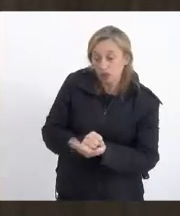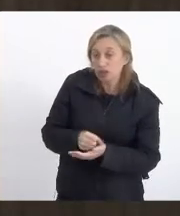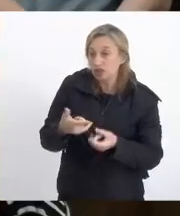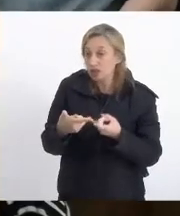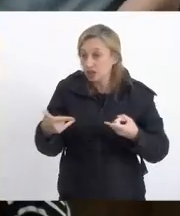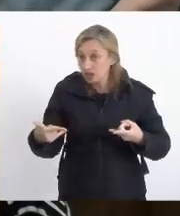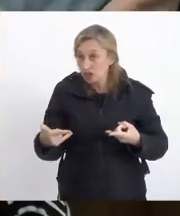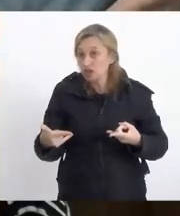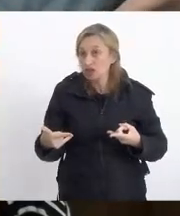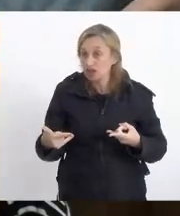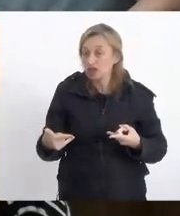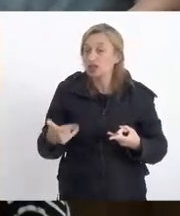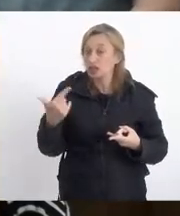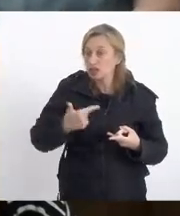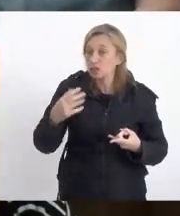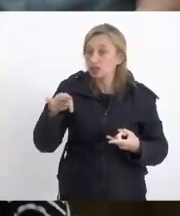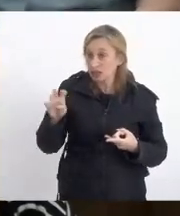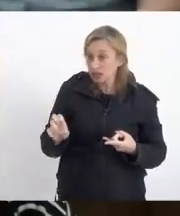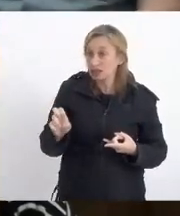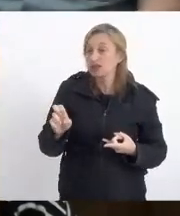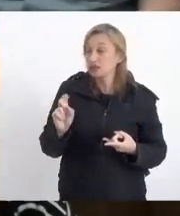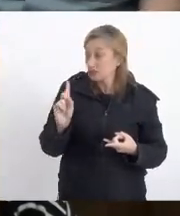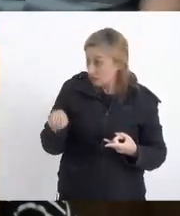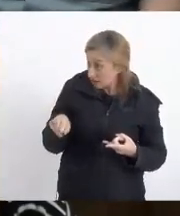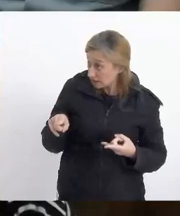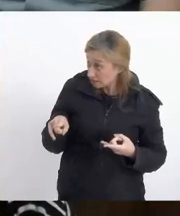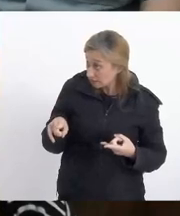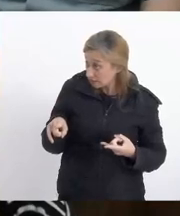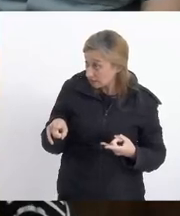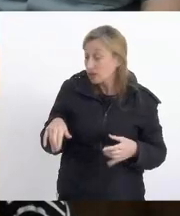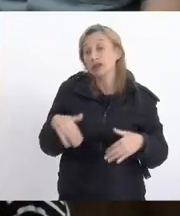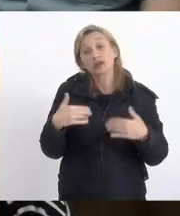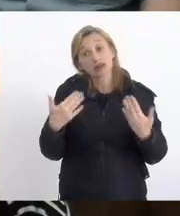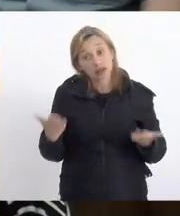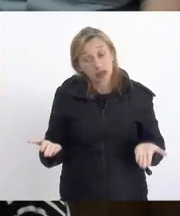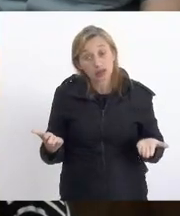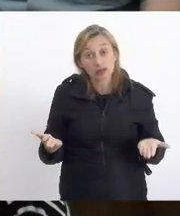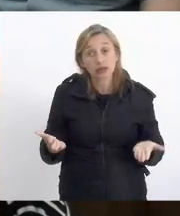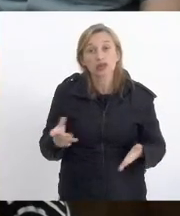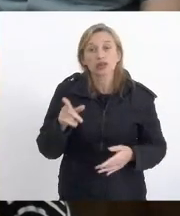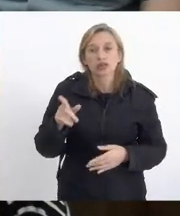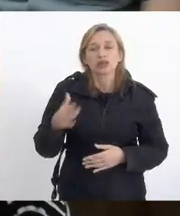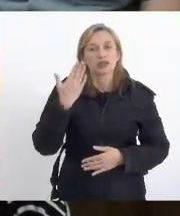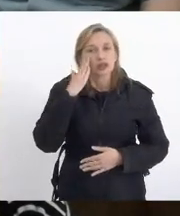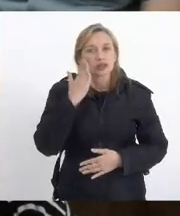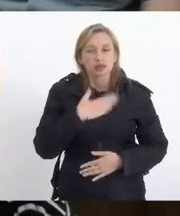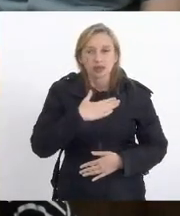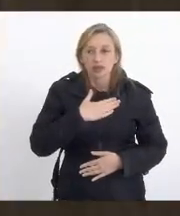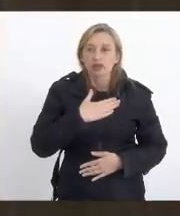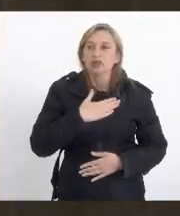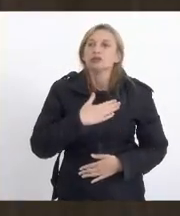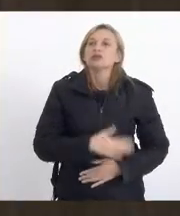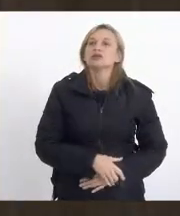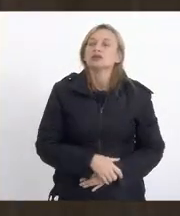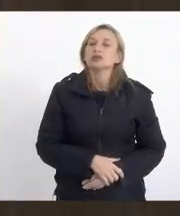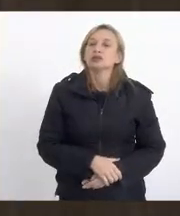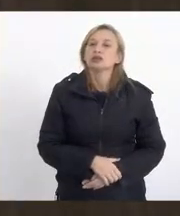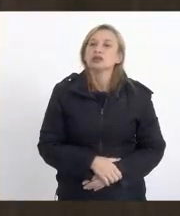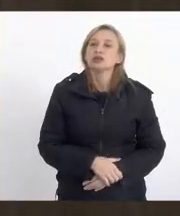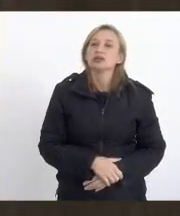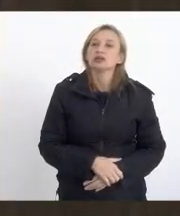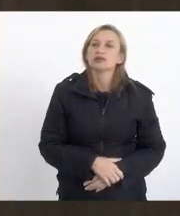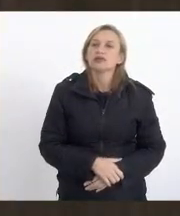contra-cheque segundo-tenente. Não é isso? Então, esse é o meu entendimento. Com isso, o